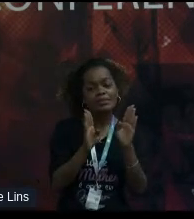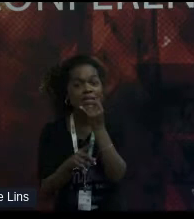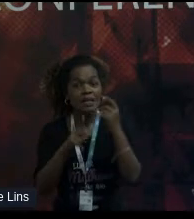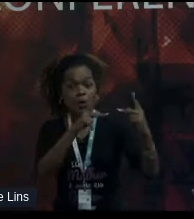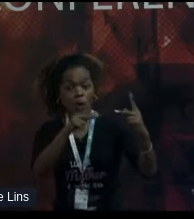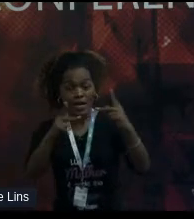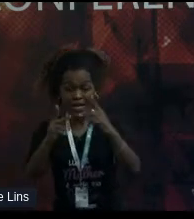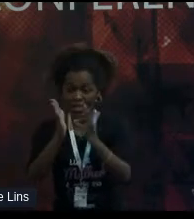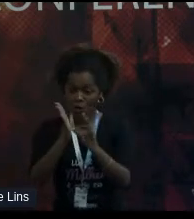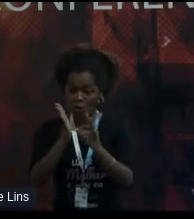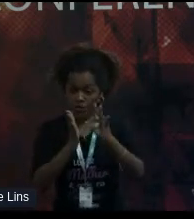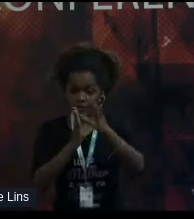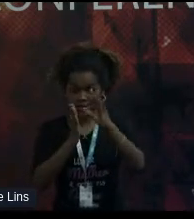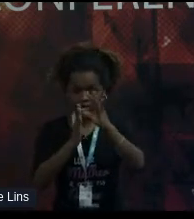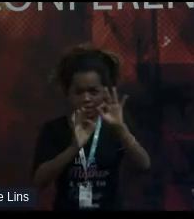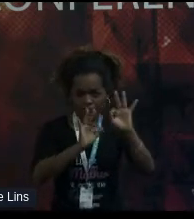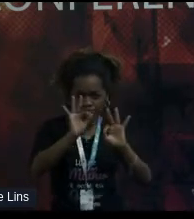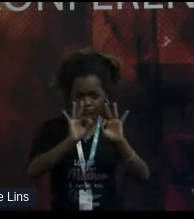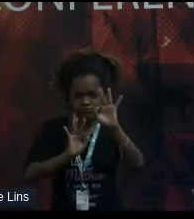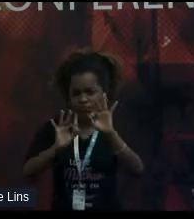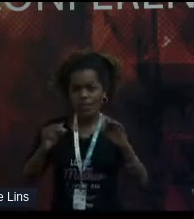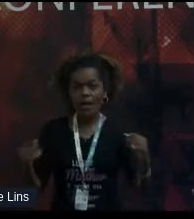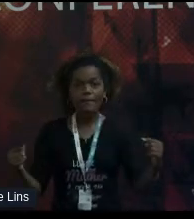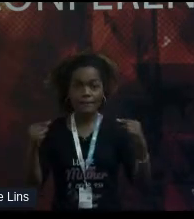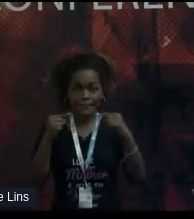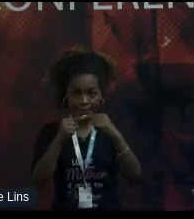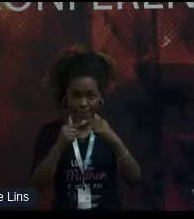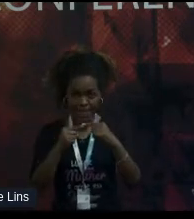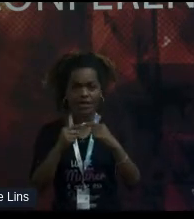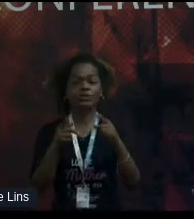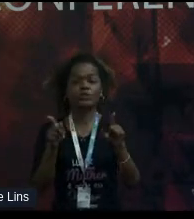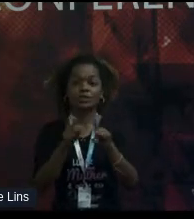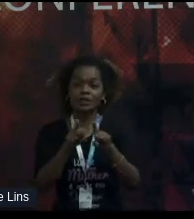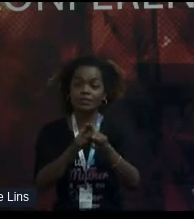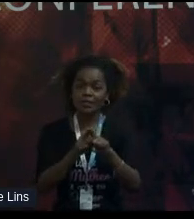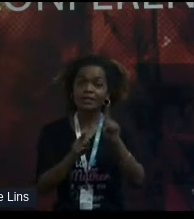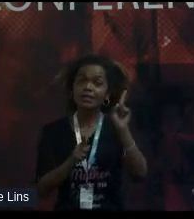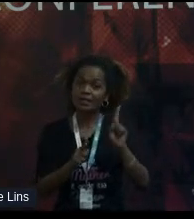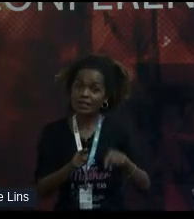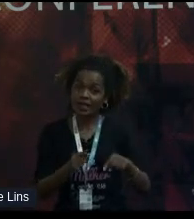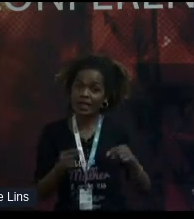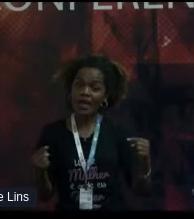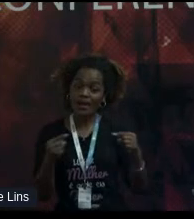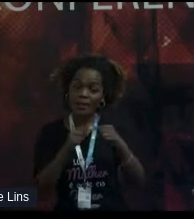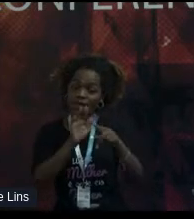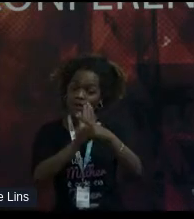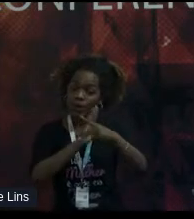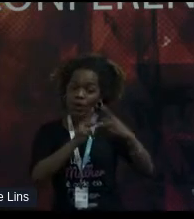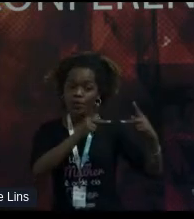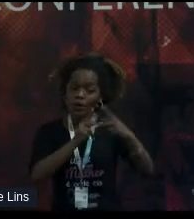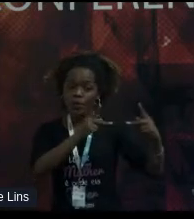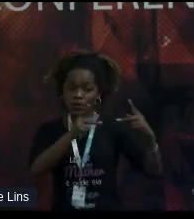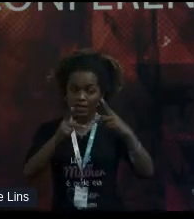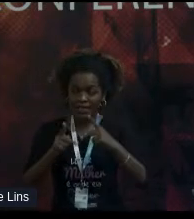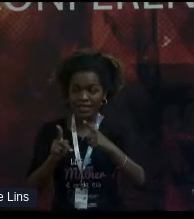codificada, usando o atributo title para especificar que é um link que vai direcionar o usuário para a página do Facebook, só